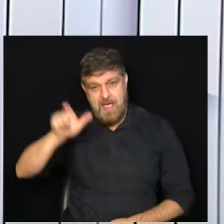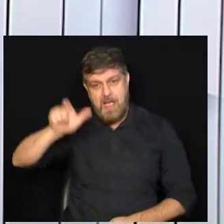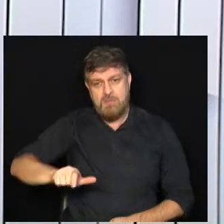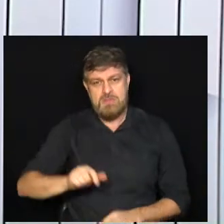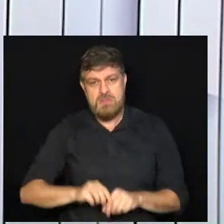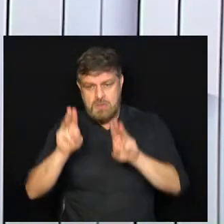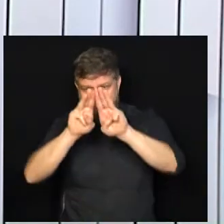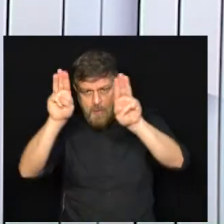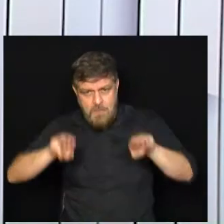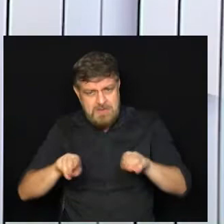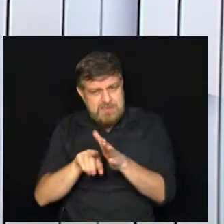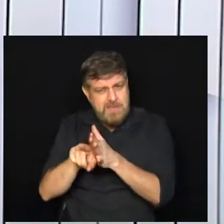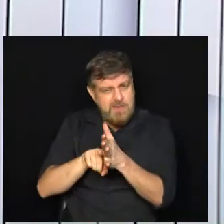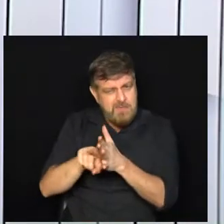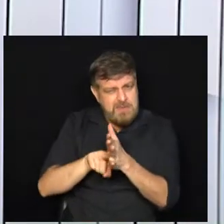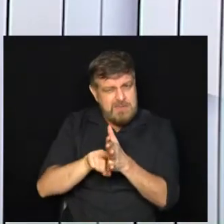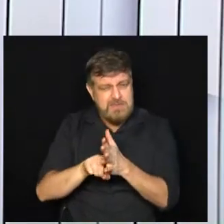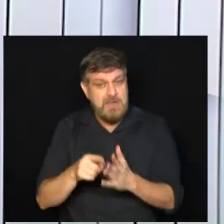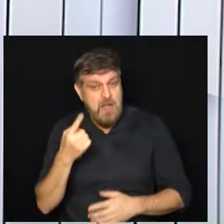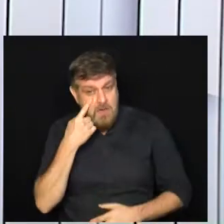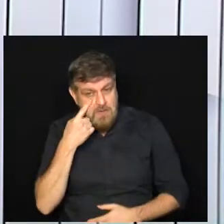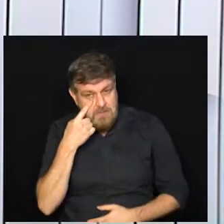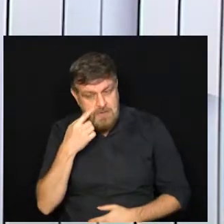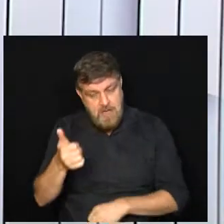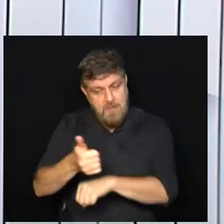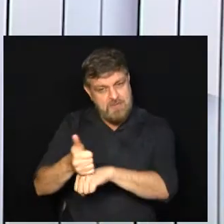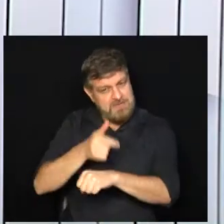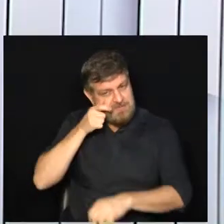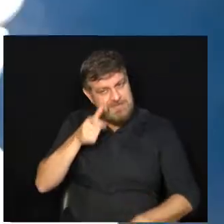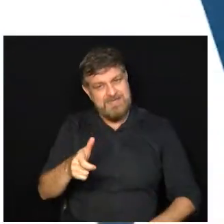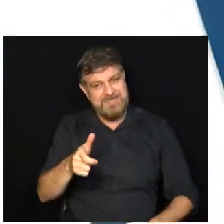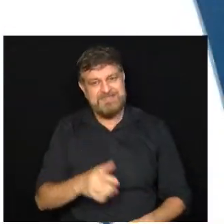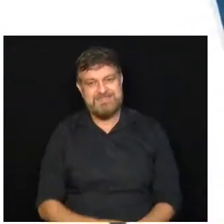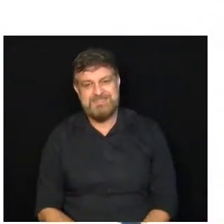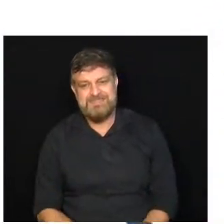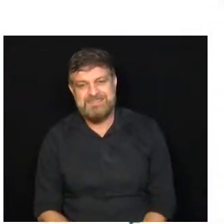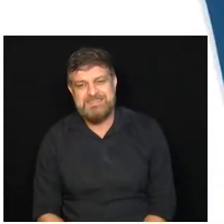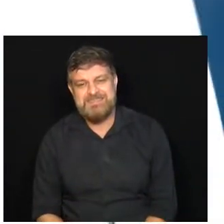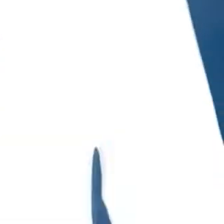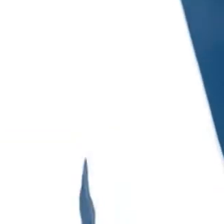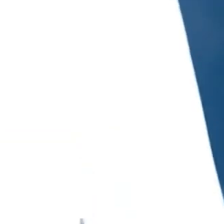museóloga. Sabe o que ela faz? Então se liga na profissão.